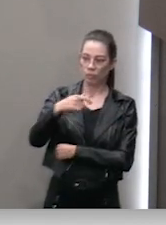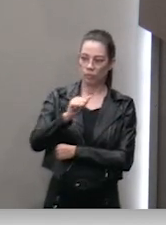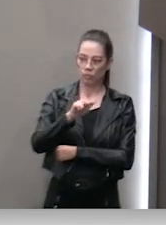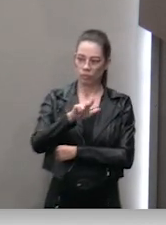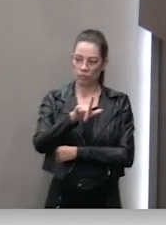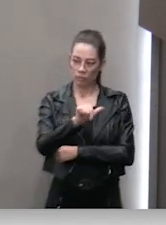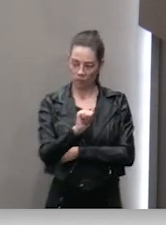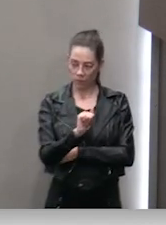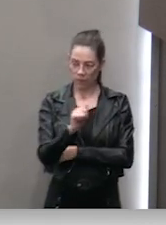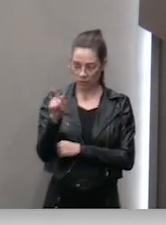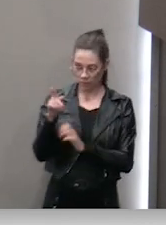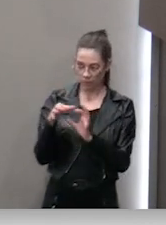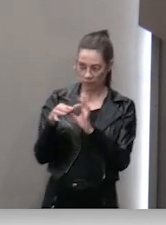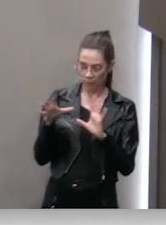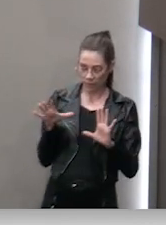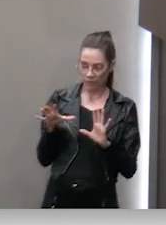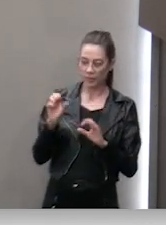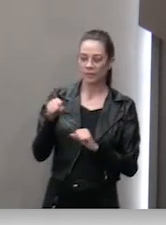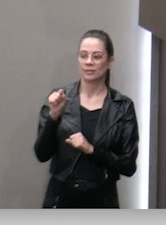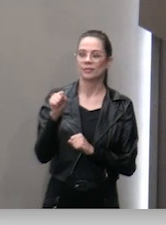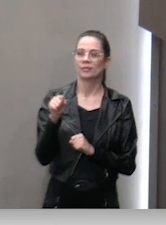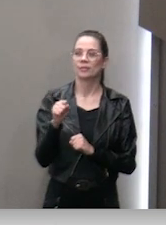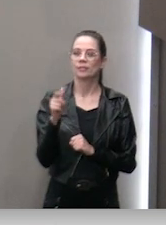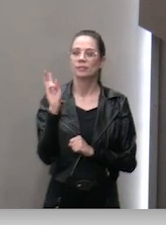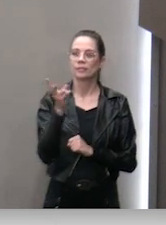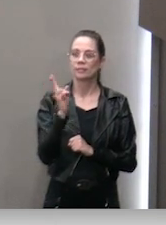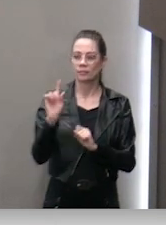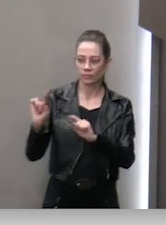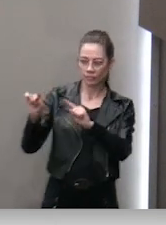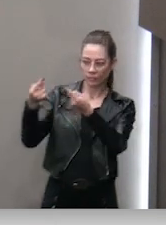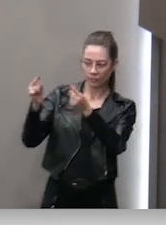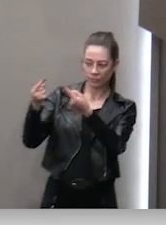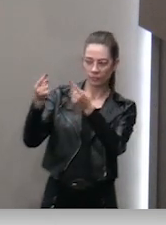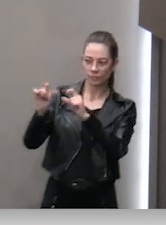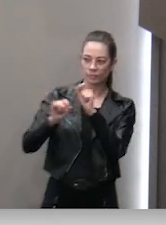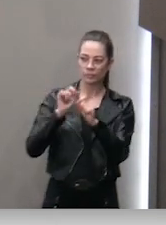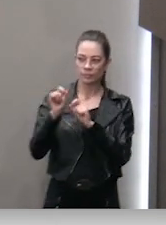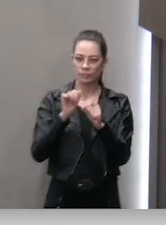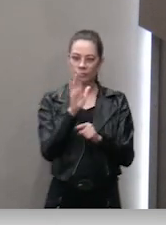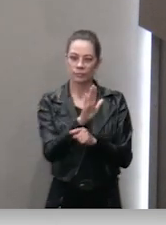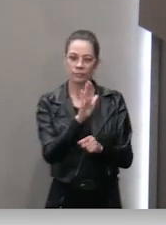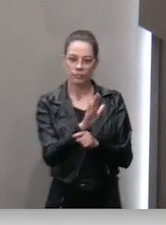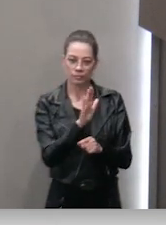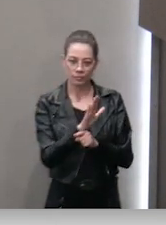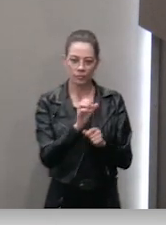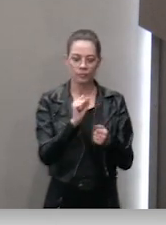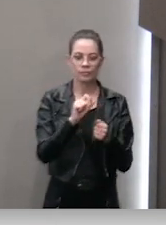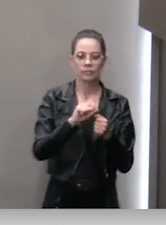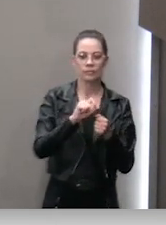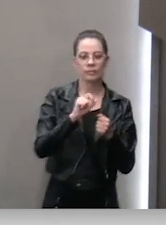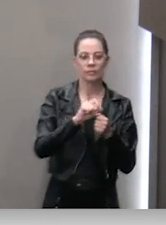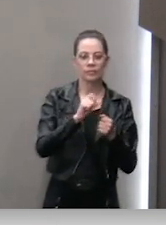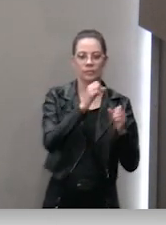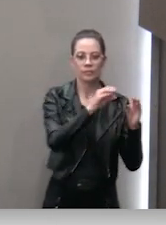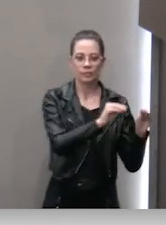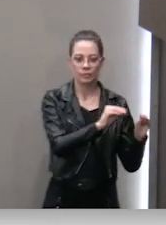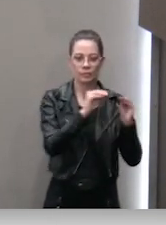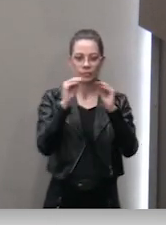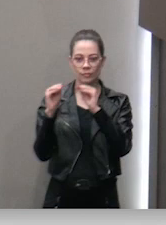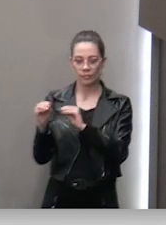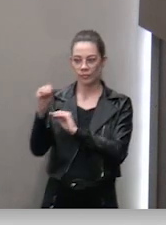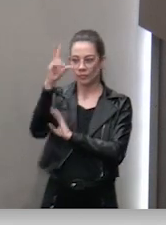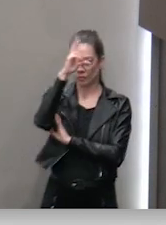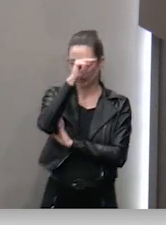que se tu me permite, Paulo, eu sempre mexo com o Paulo, que o Paulo ajudou a fazer a mudança da